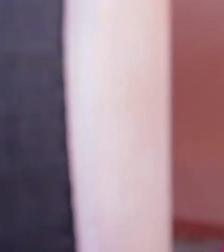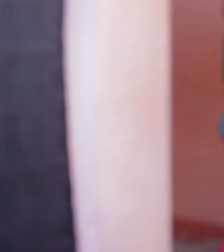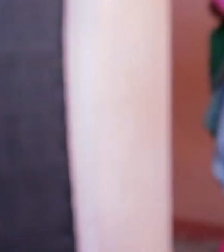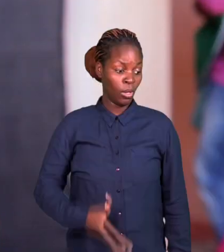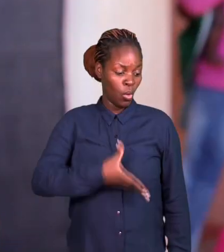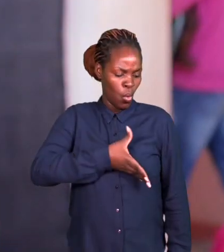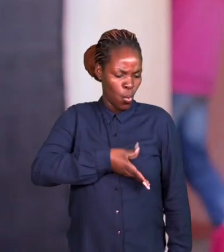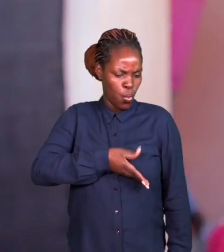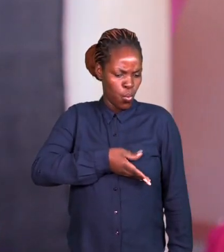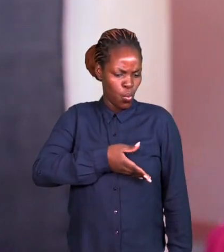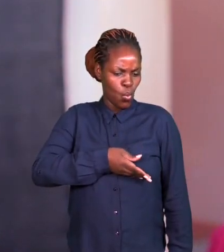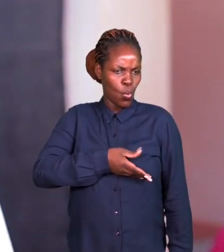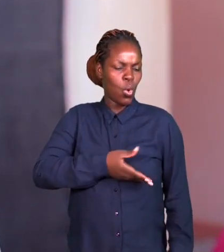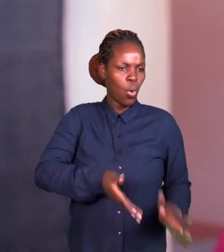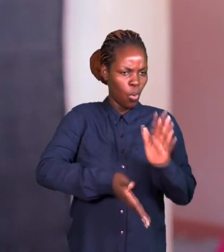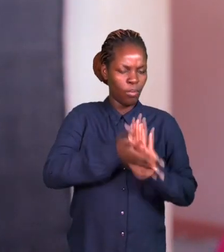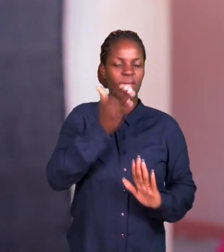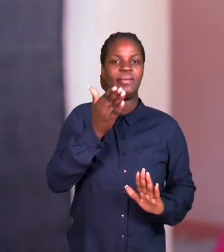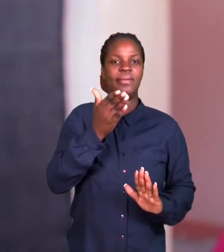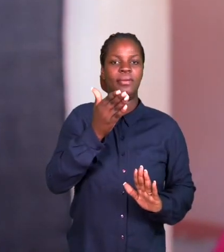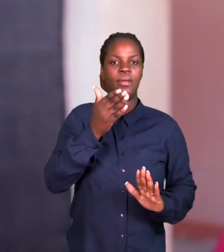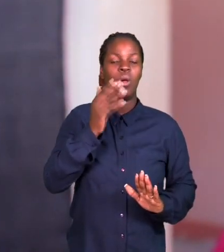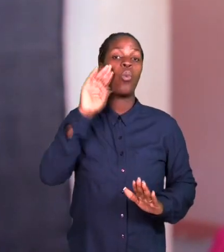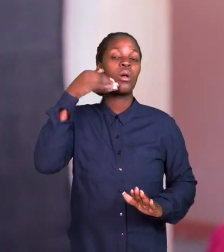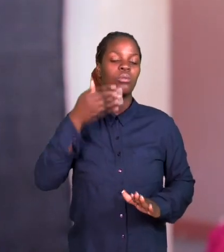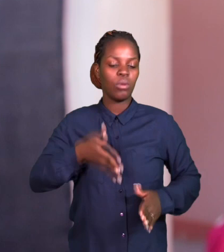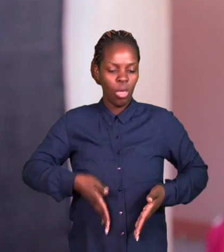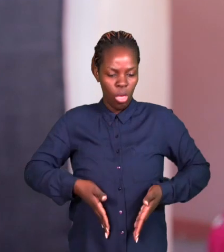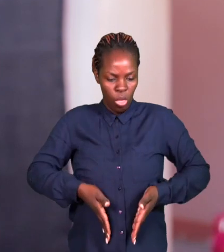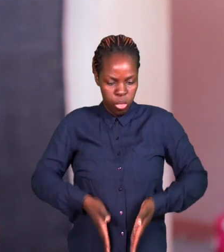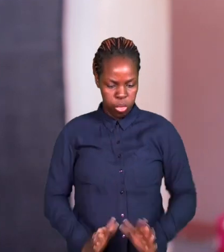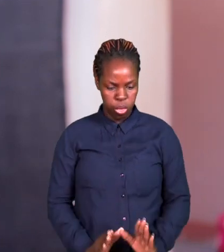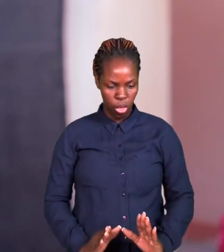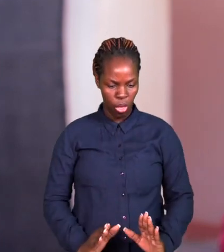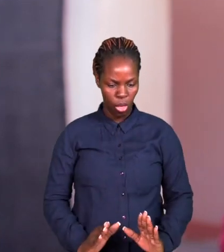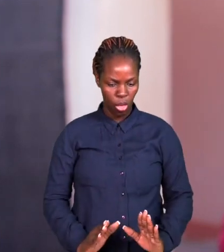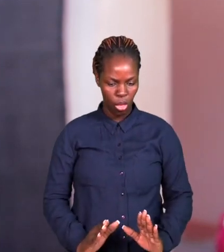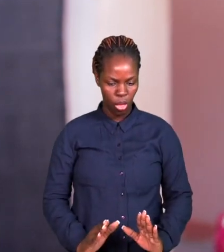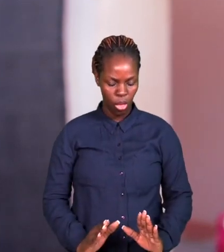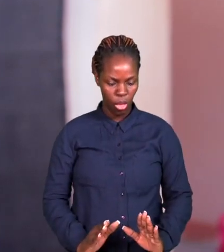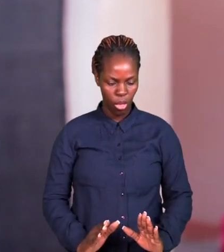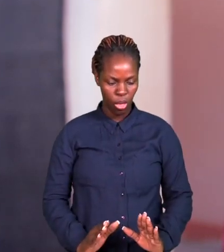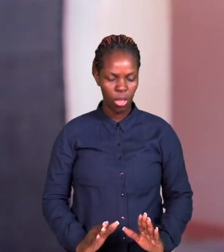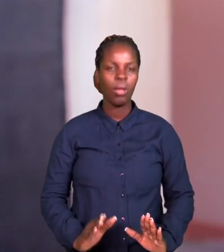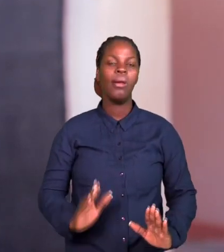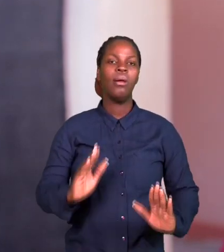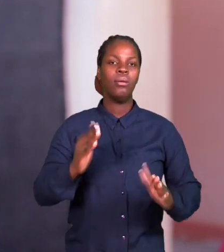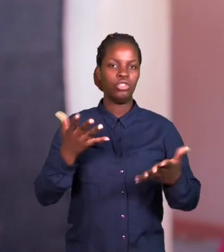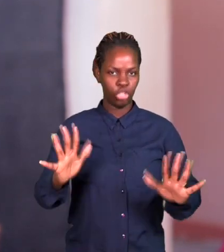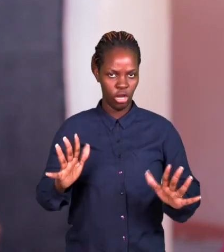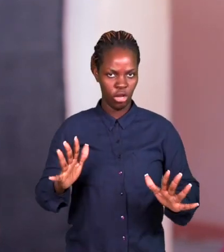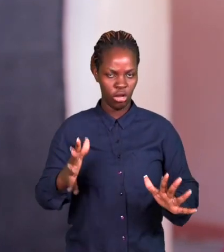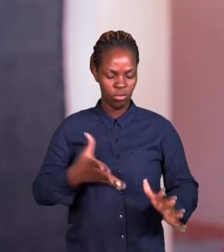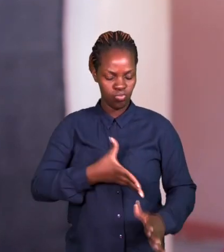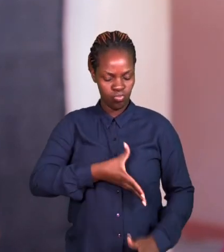O aleitamento materno inicia desde a concepção, assim que a mãe concebe, a primeira coisa que tem que ser feita